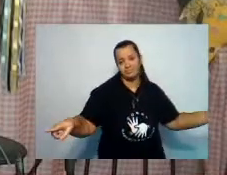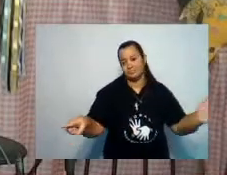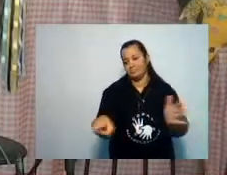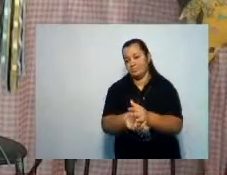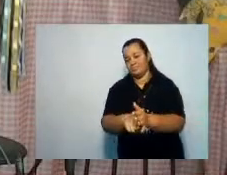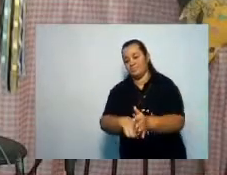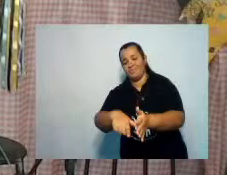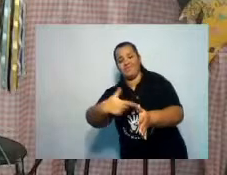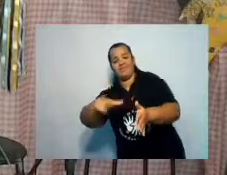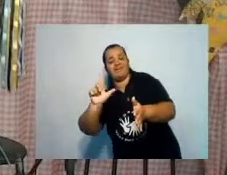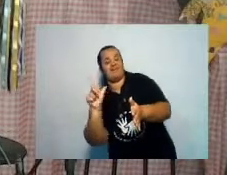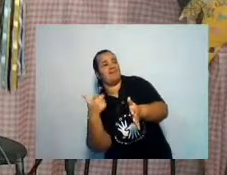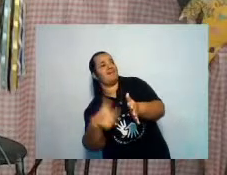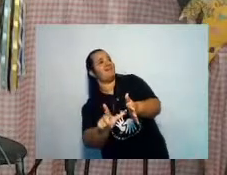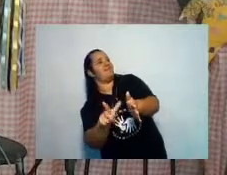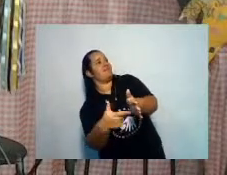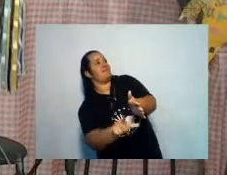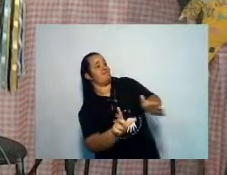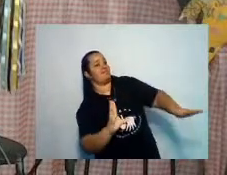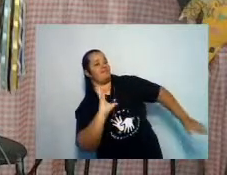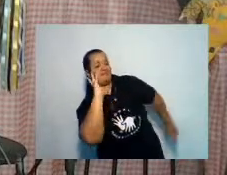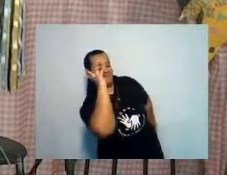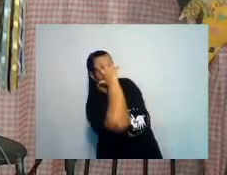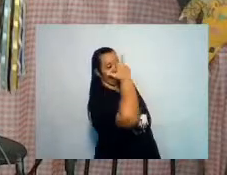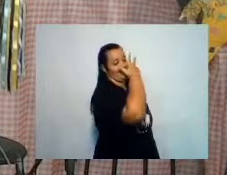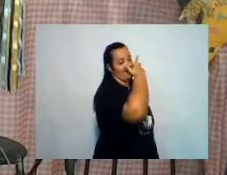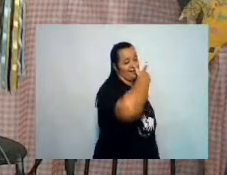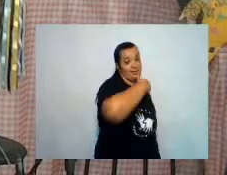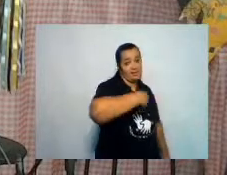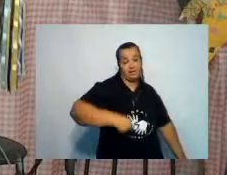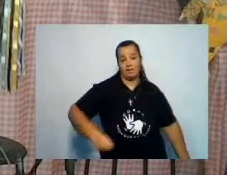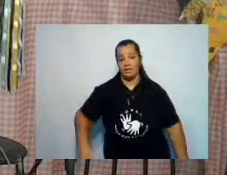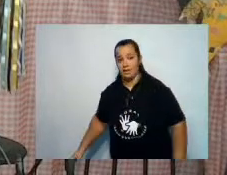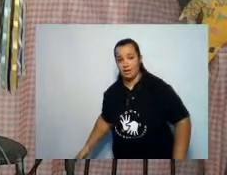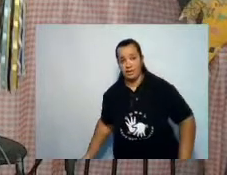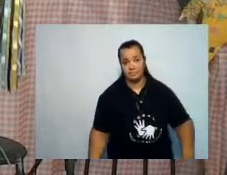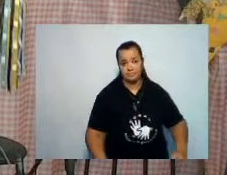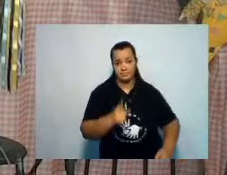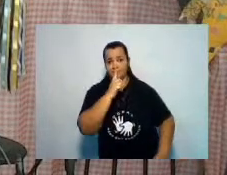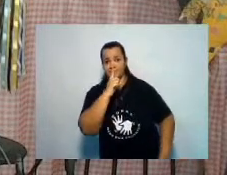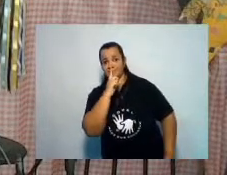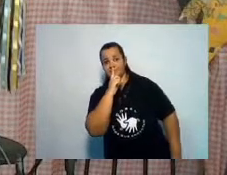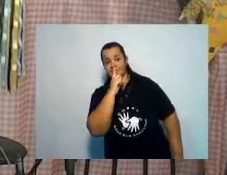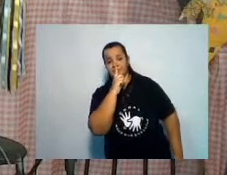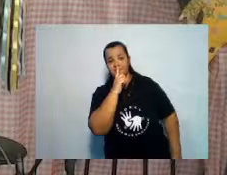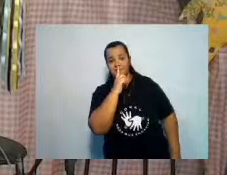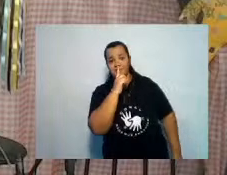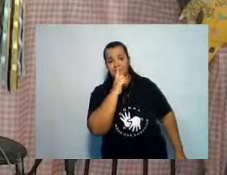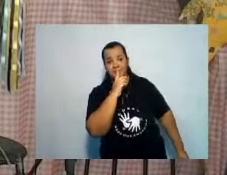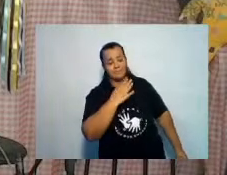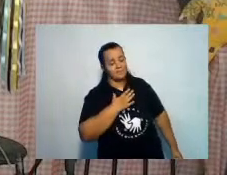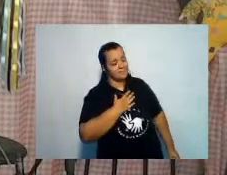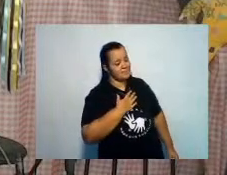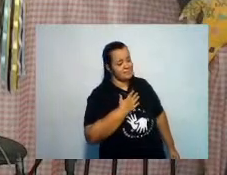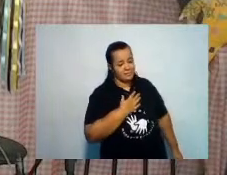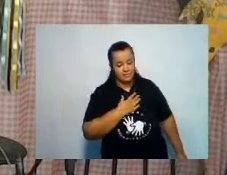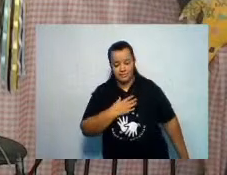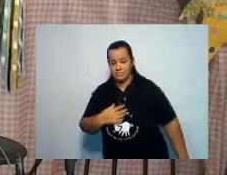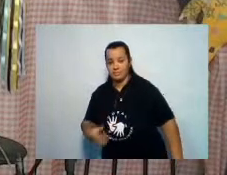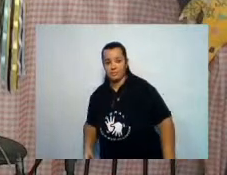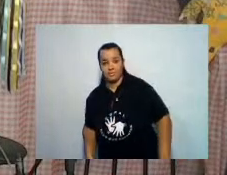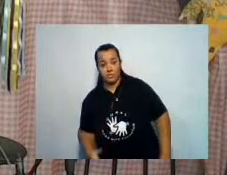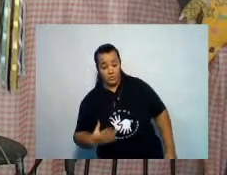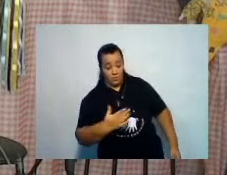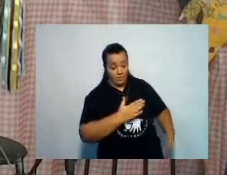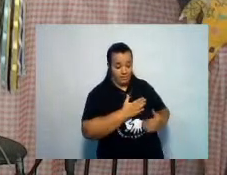E você chegou atrasadinha, mas tava linda. E a boca